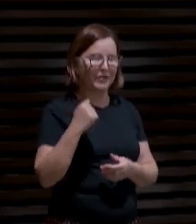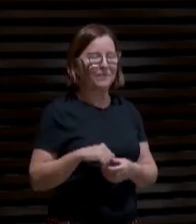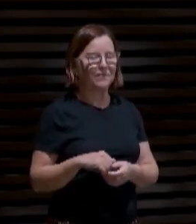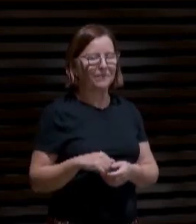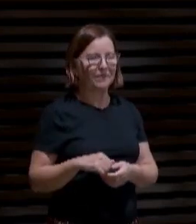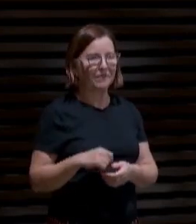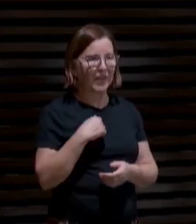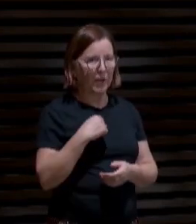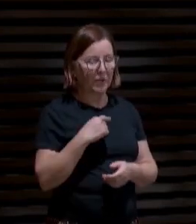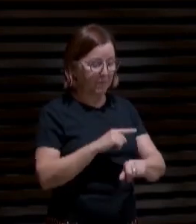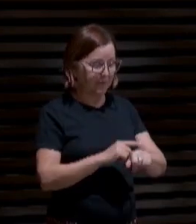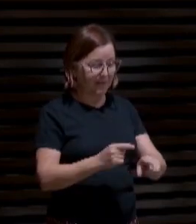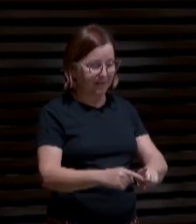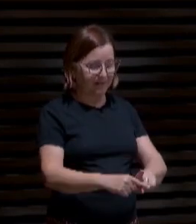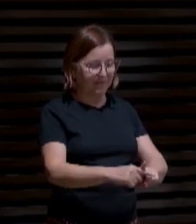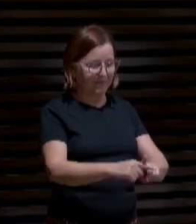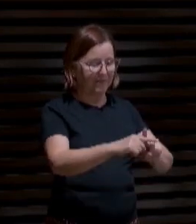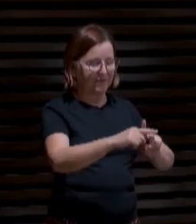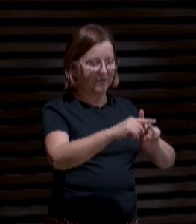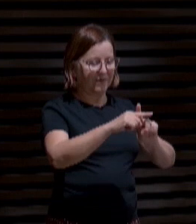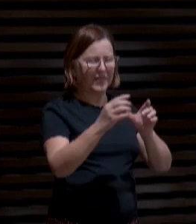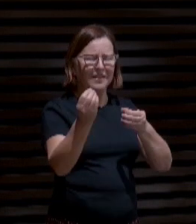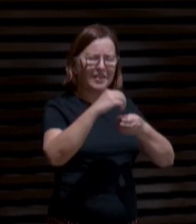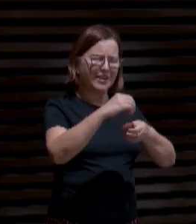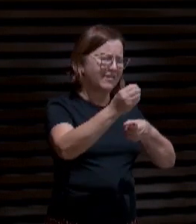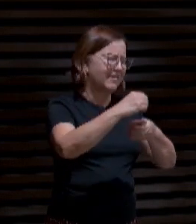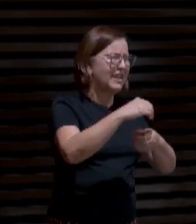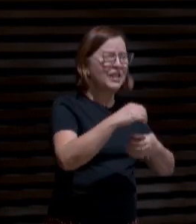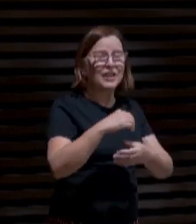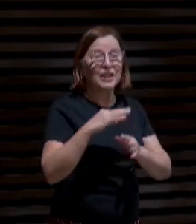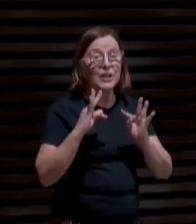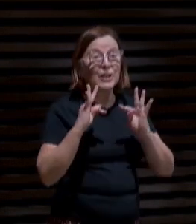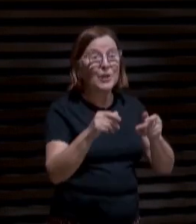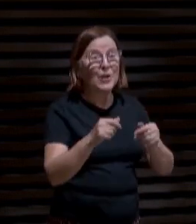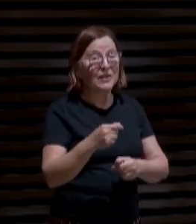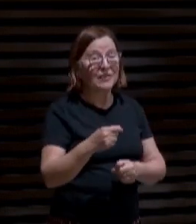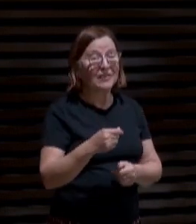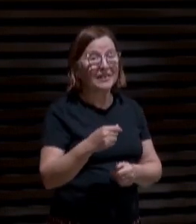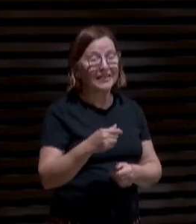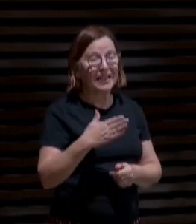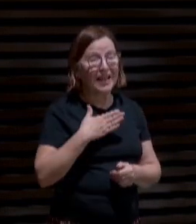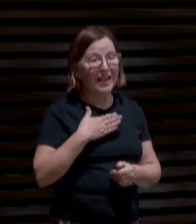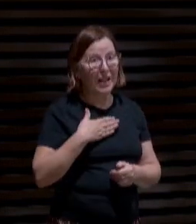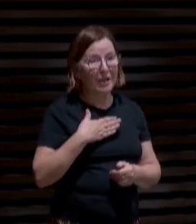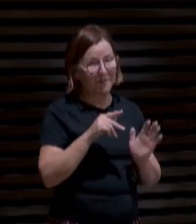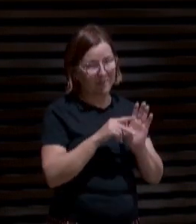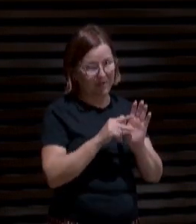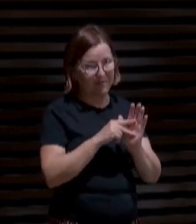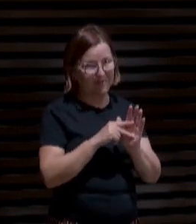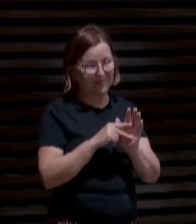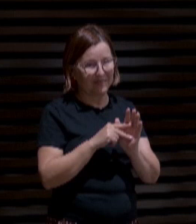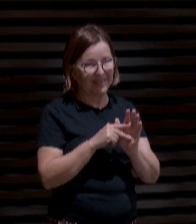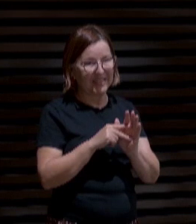quando for levantado da terra, atrairei todos a mim mesmo. Olha, Isto,